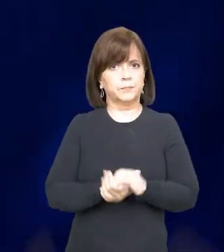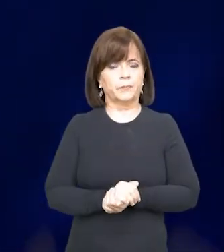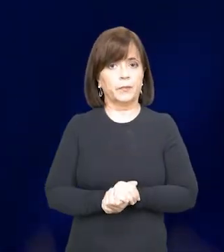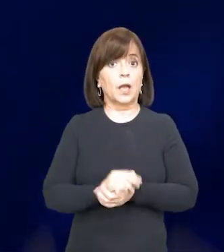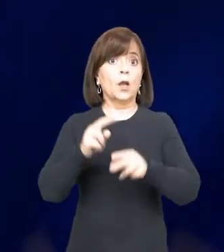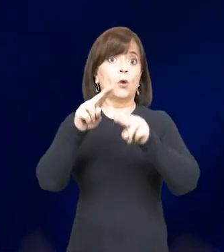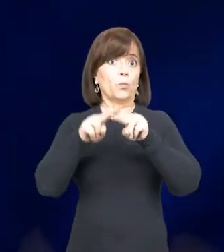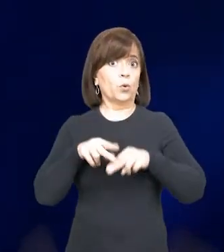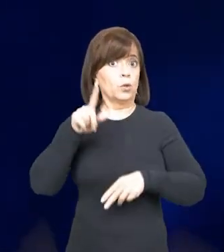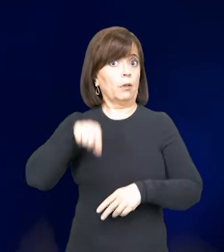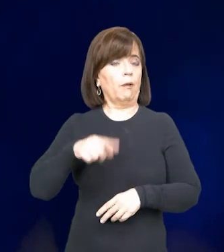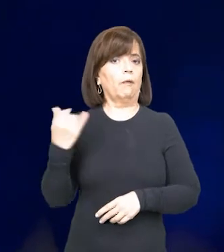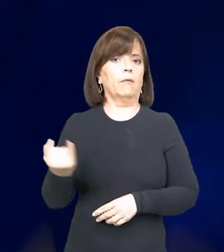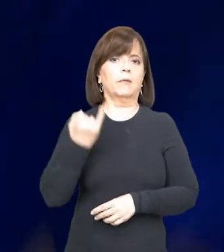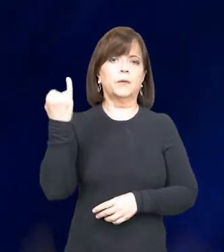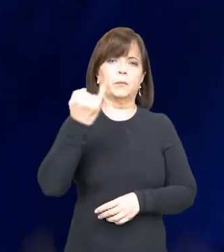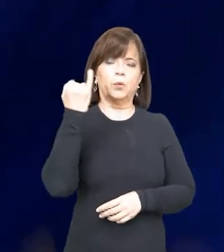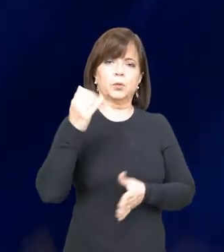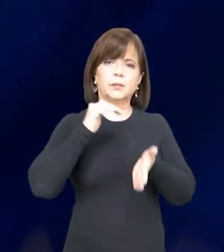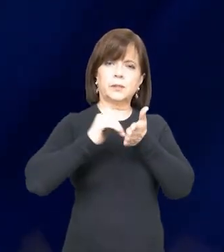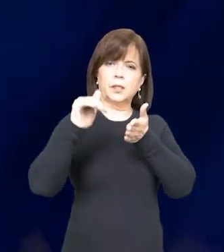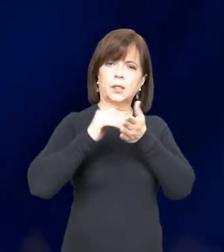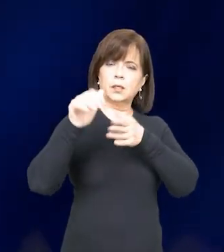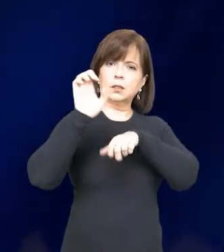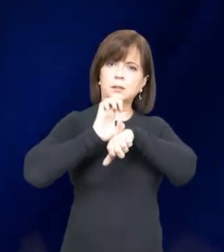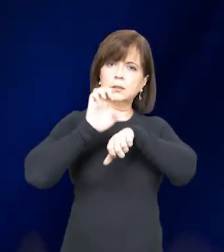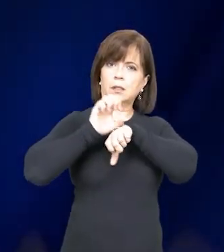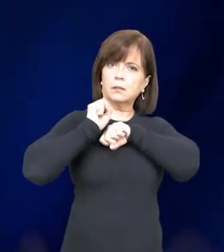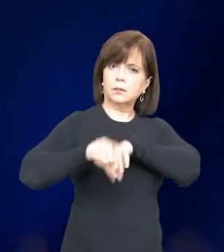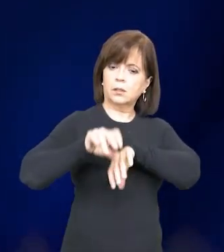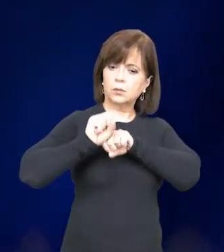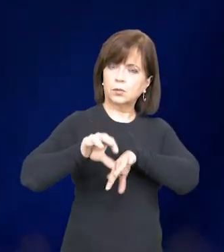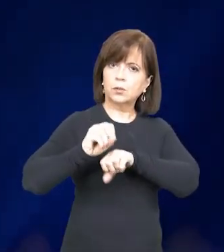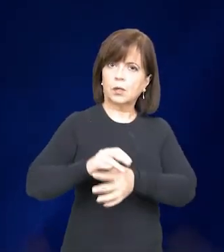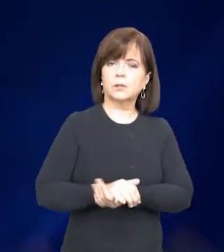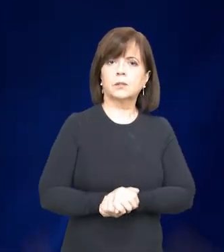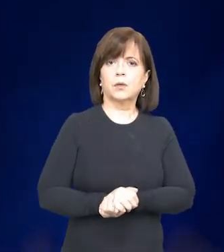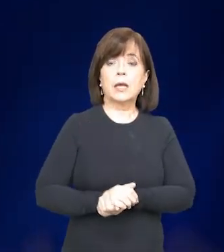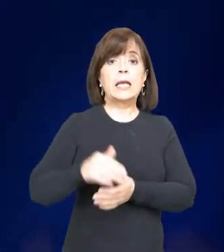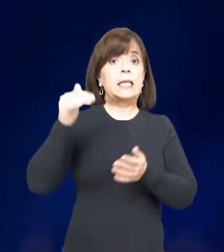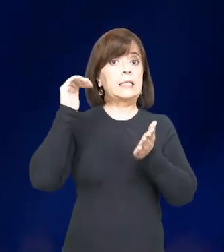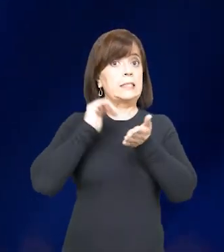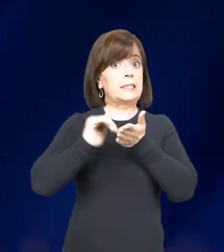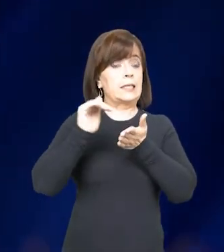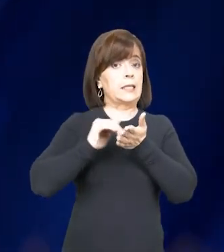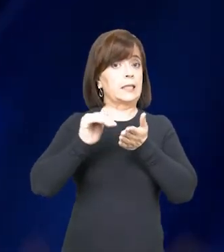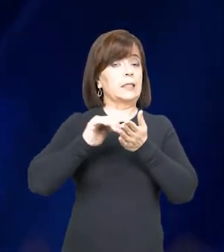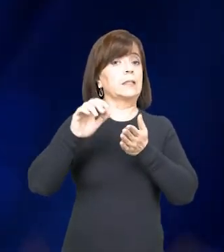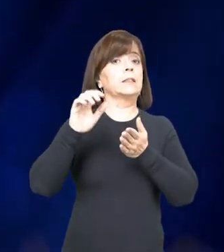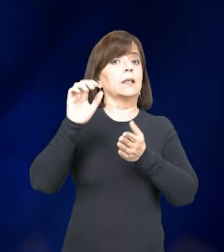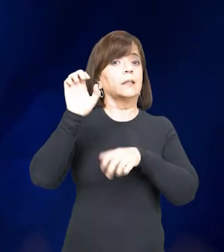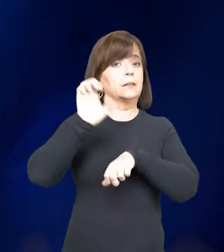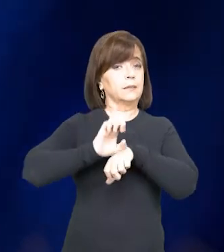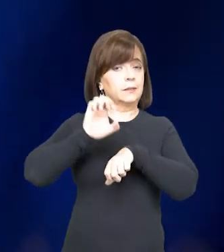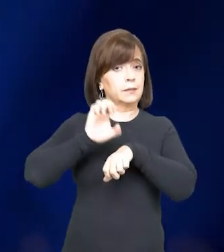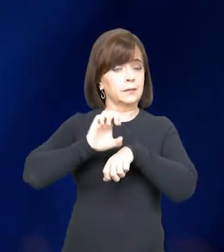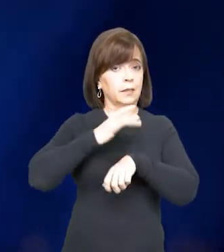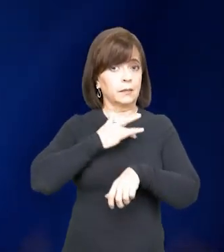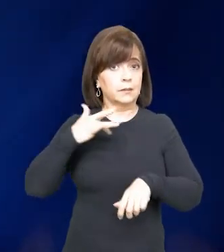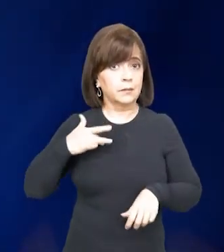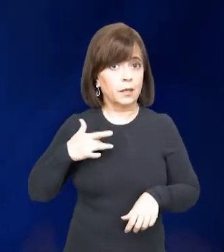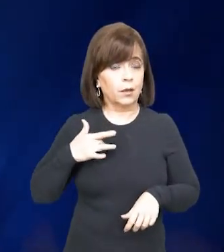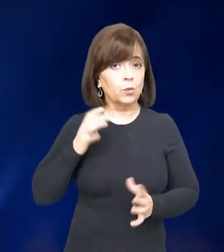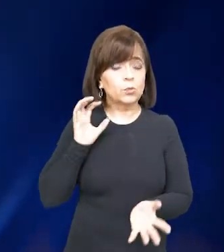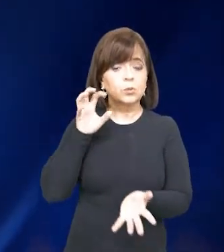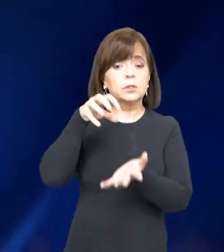Por isso, muito importante a presença da Secretaria de Estado de Educação, da Secretaria de Estado de Saúde, da Promotoria de Tutela Coletiva de Saúde, do